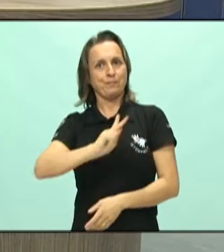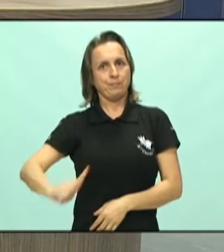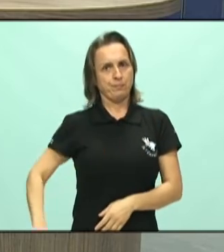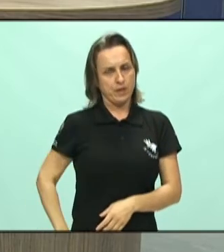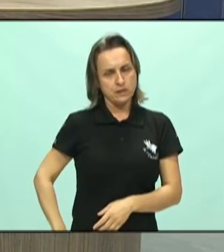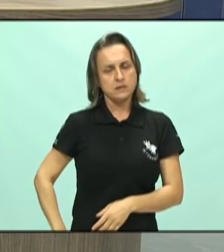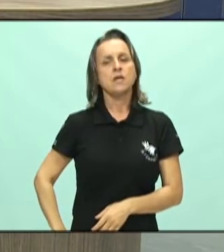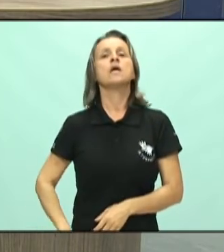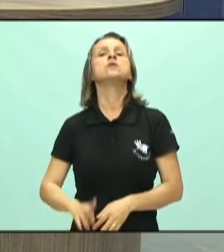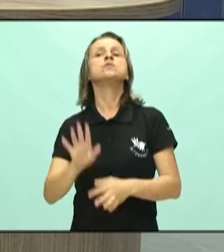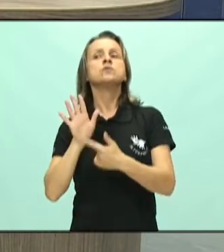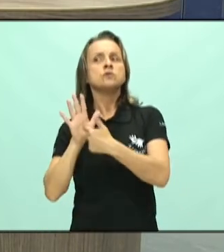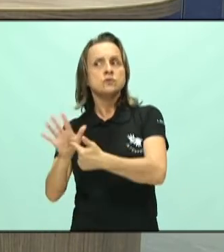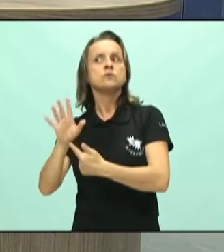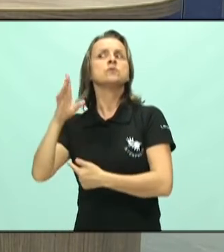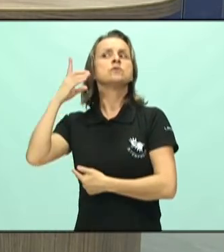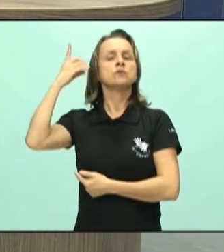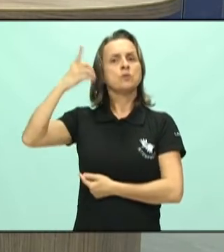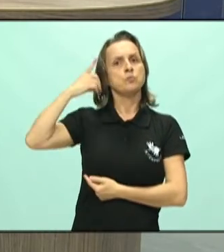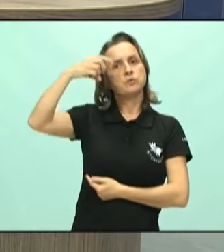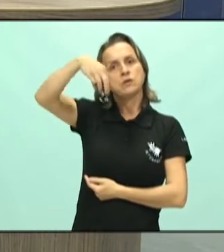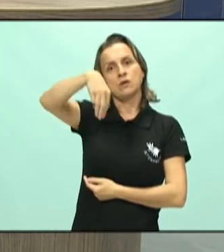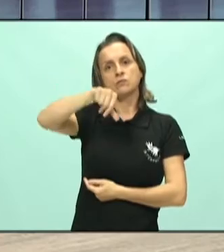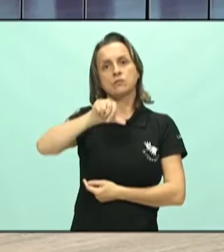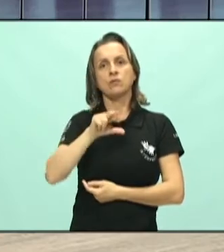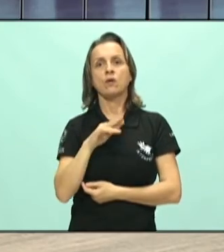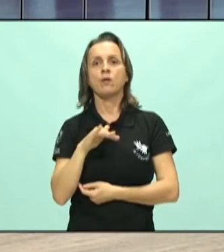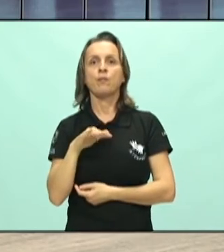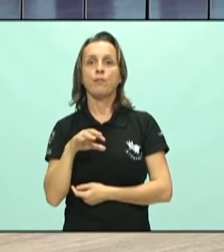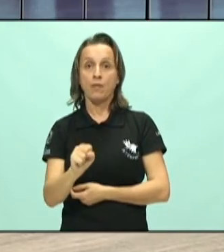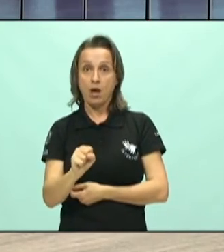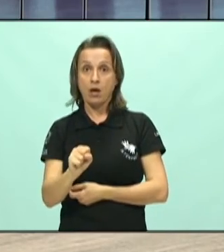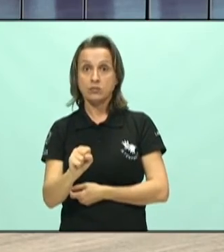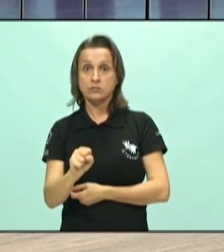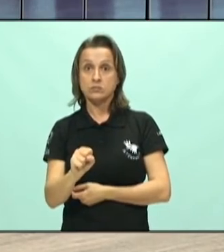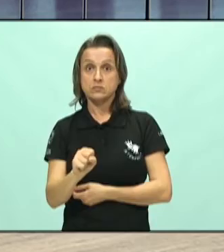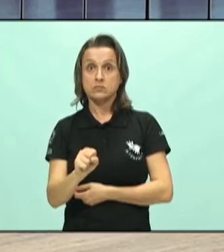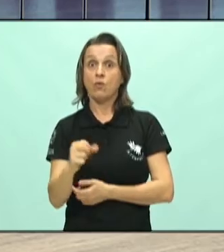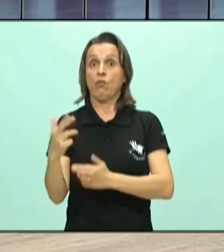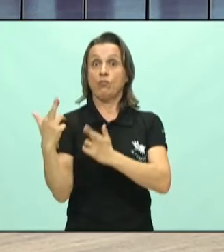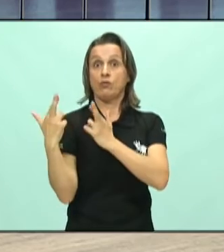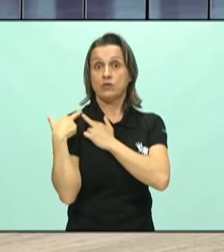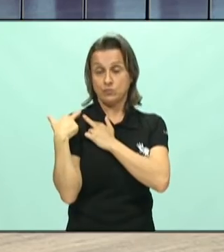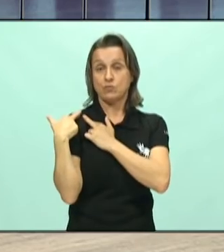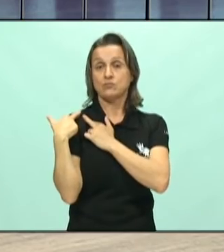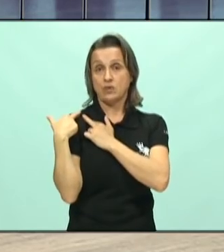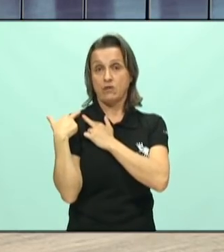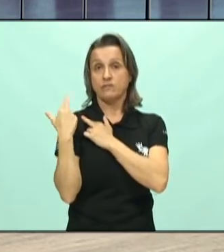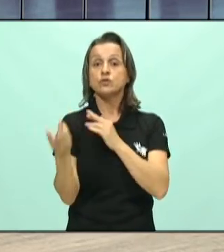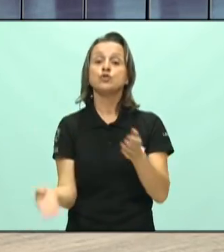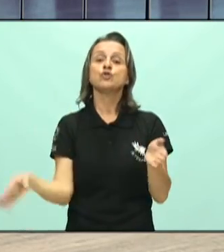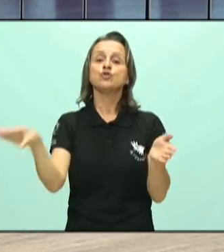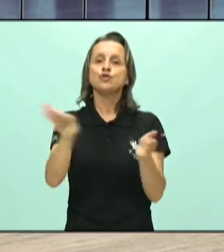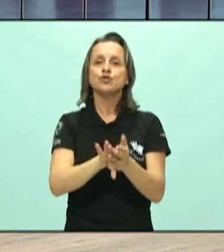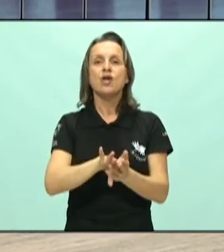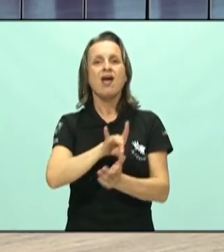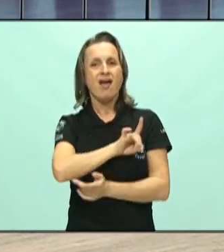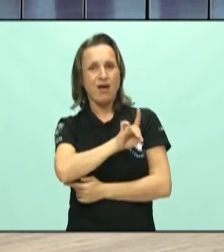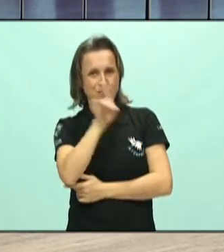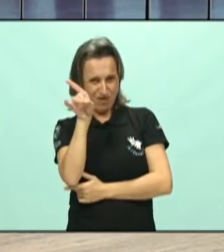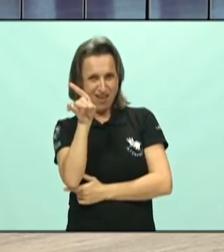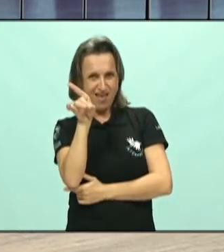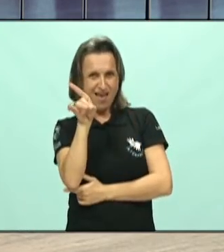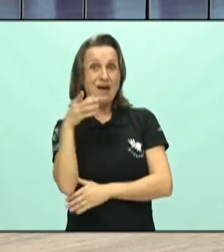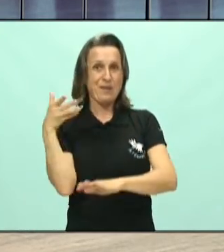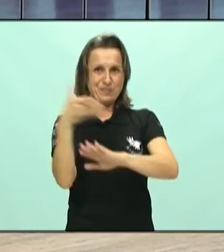casa ao deputado Marcos Vieira, que é o presidente da comissão, como interlocutores desses setores. Cheguei lá